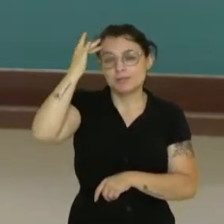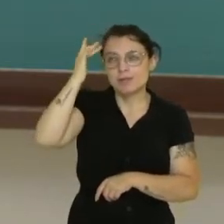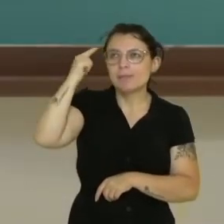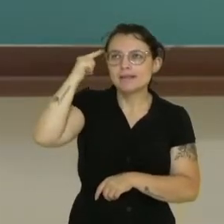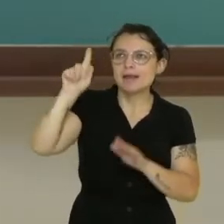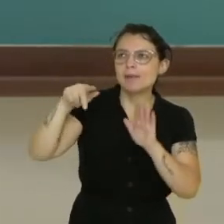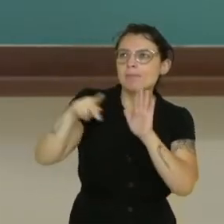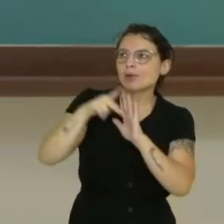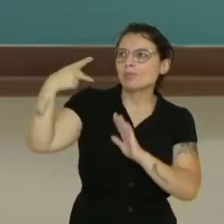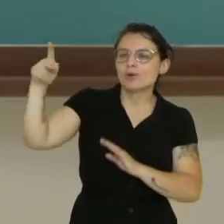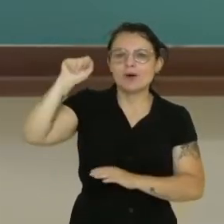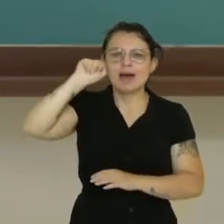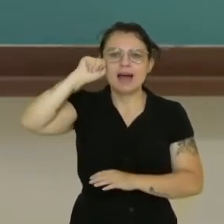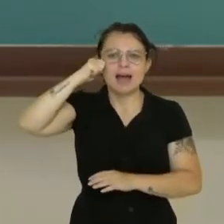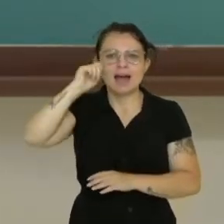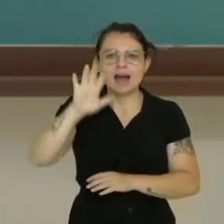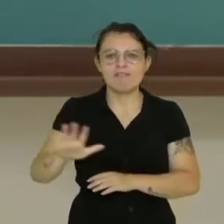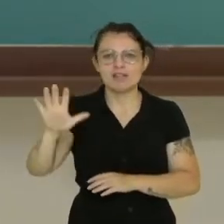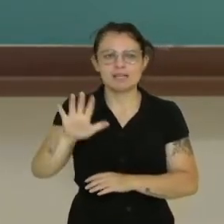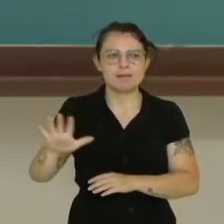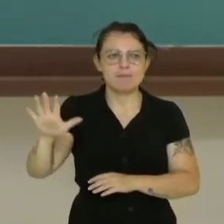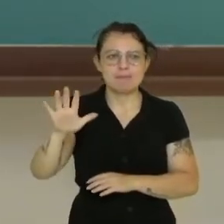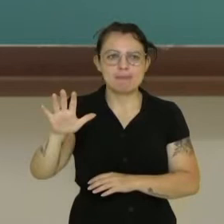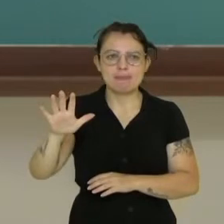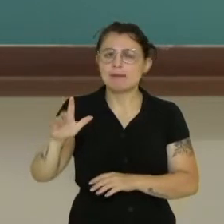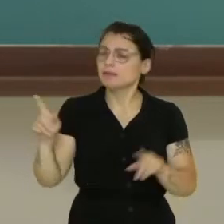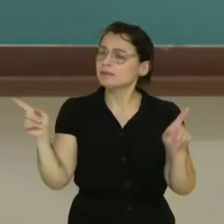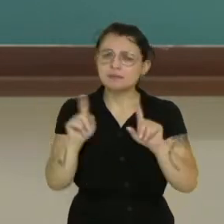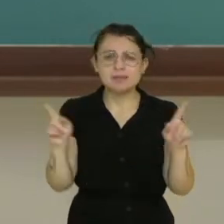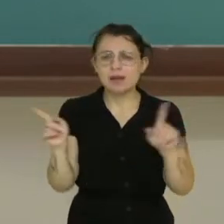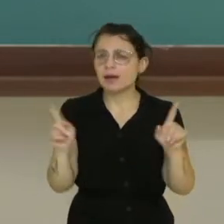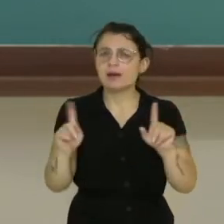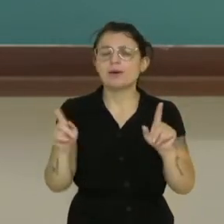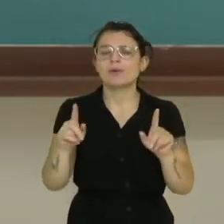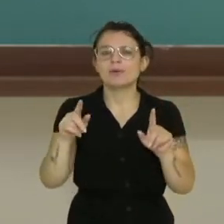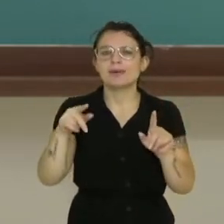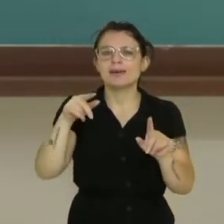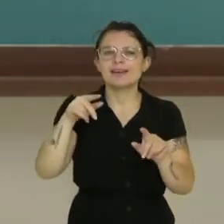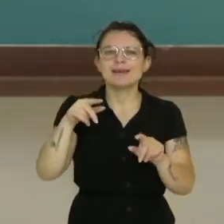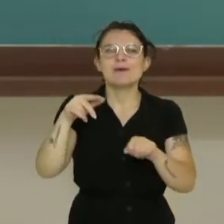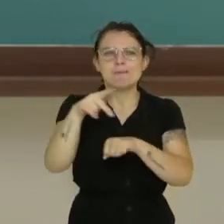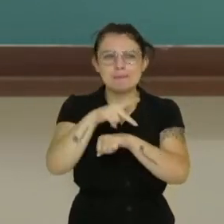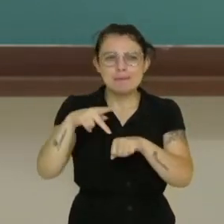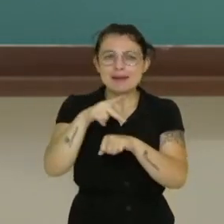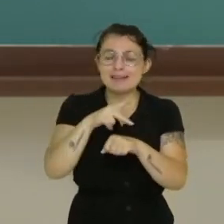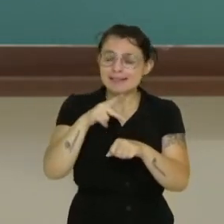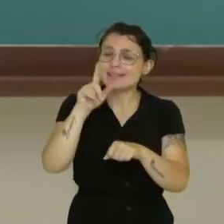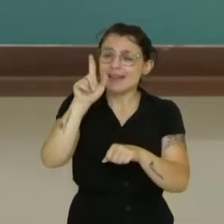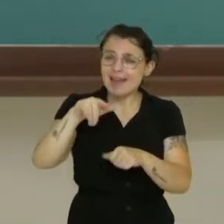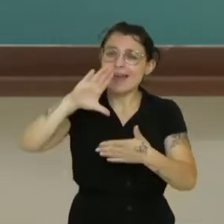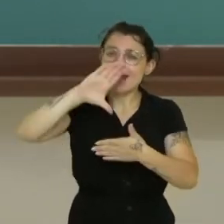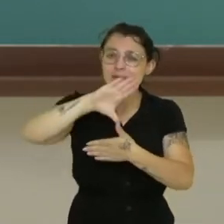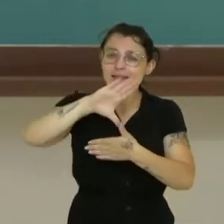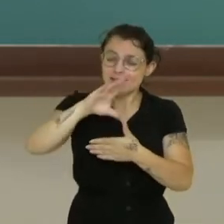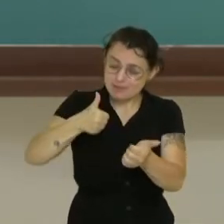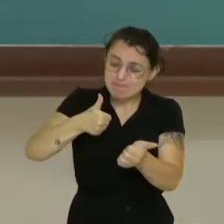motivo. Esses países são americanos. Eles são bem próximos do Brasil,